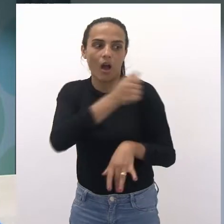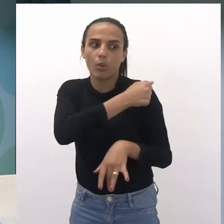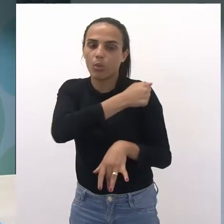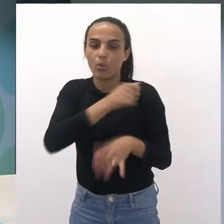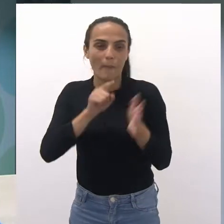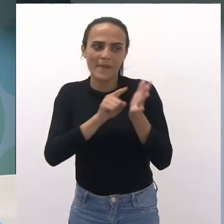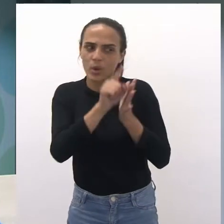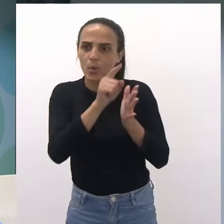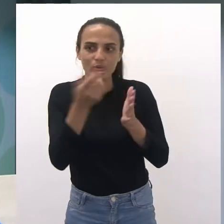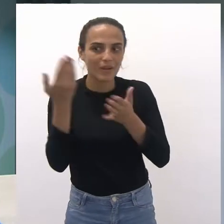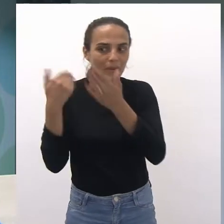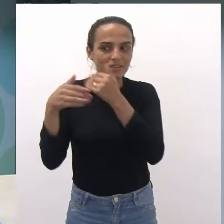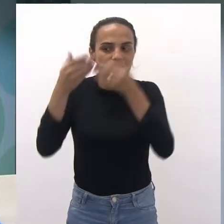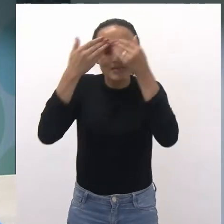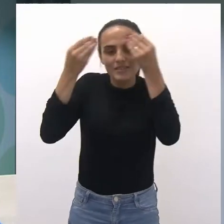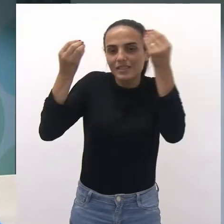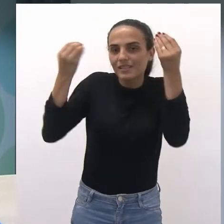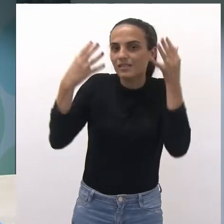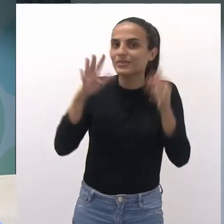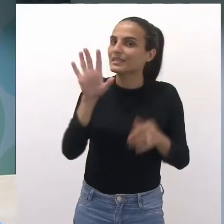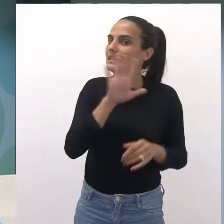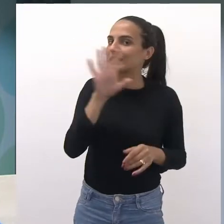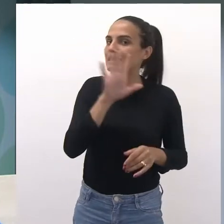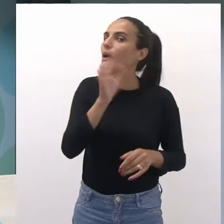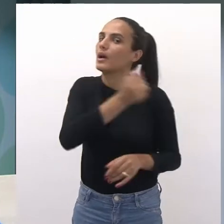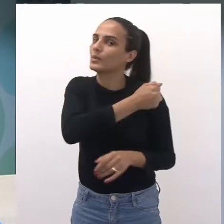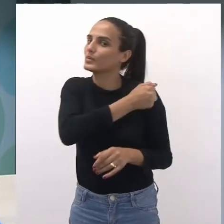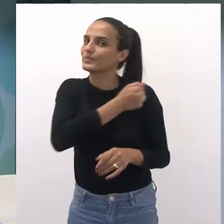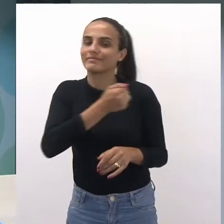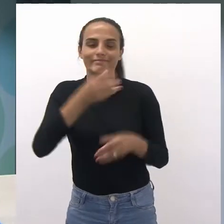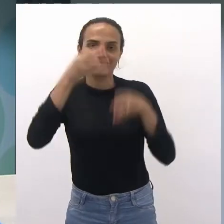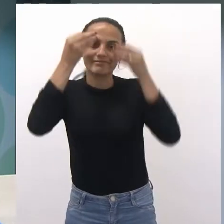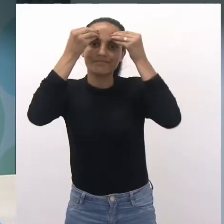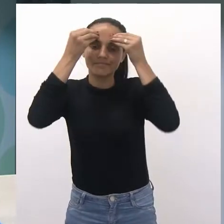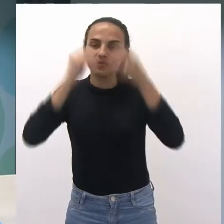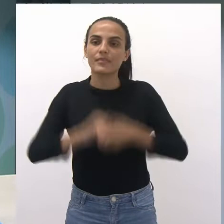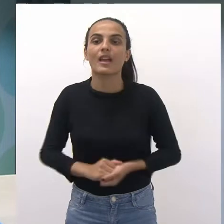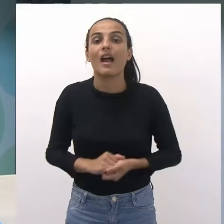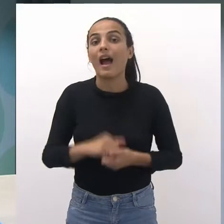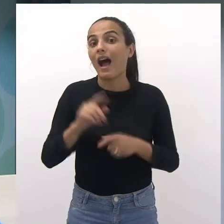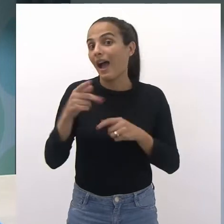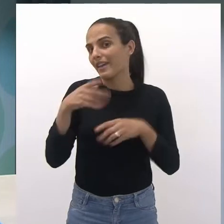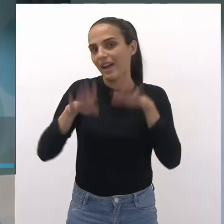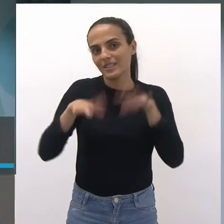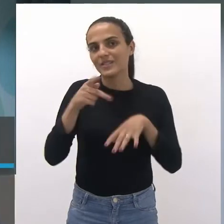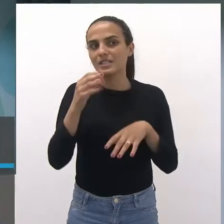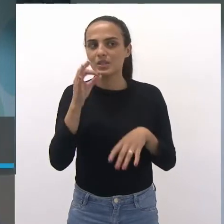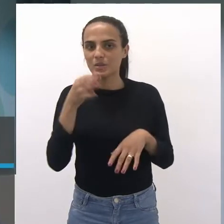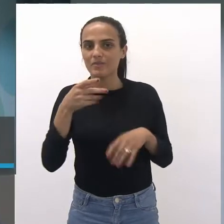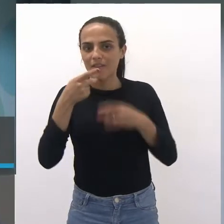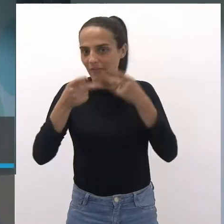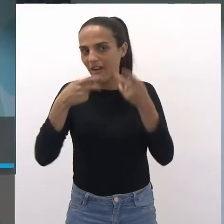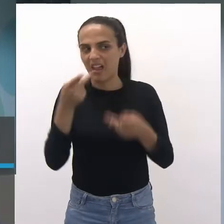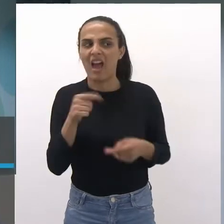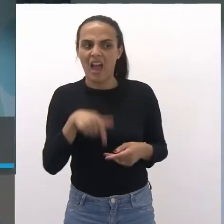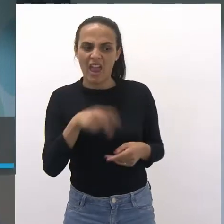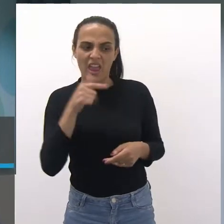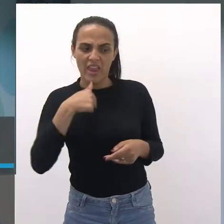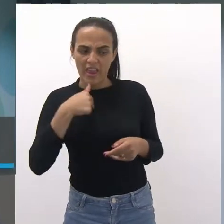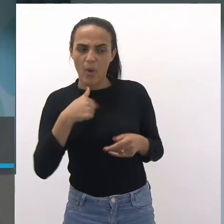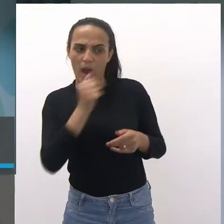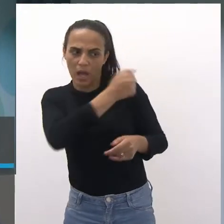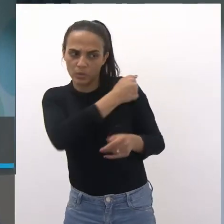Quando ele não esquece. E aí depois ele fala, eu pergunto, o professor não responde. Né? E aí fragiliza a